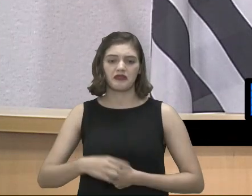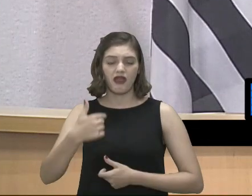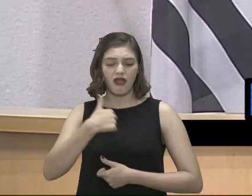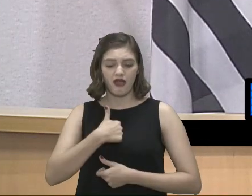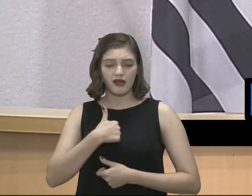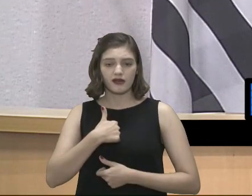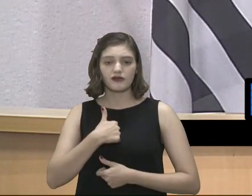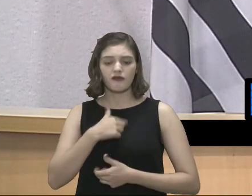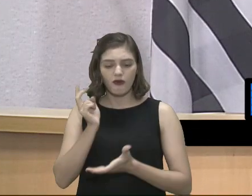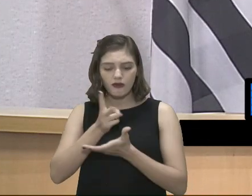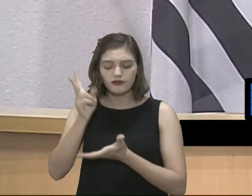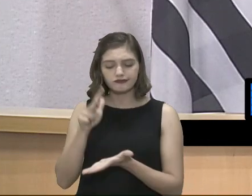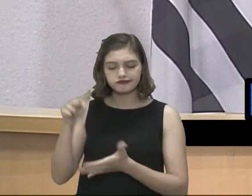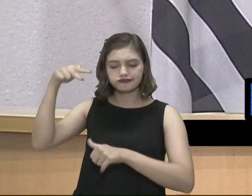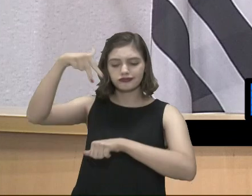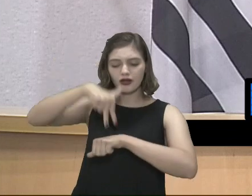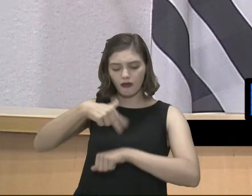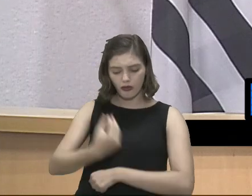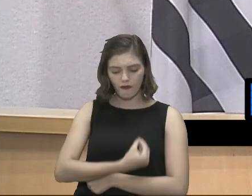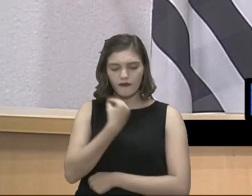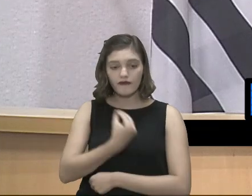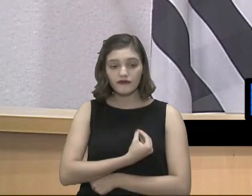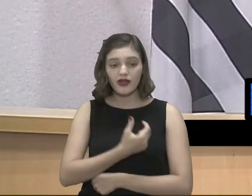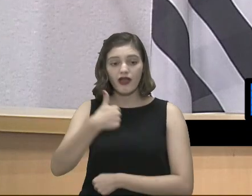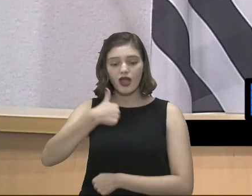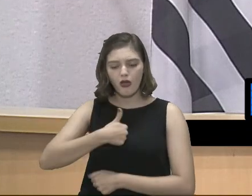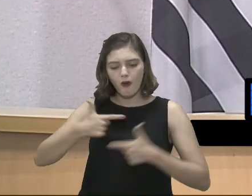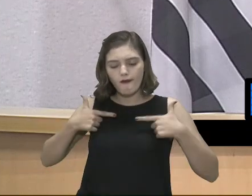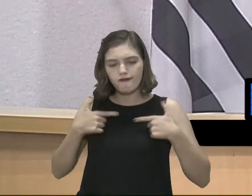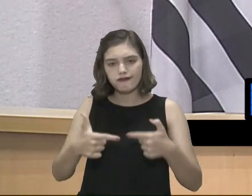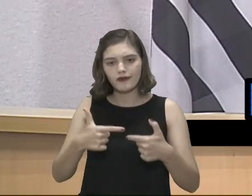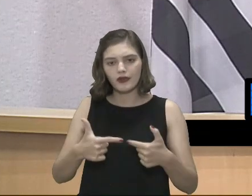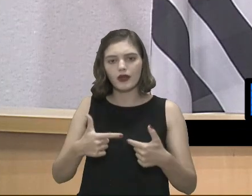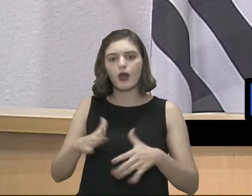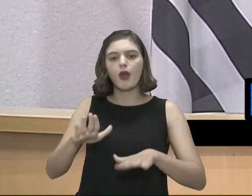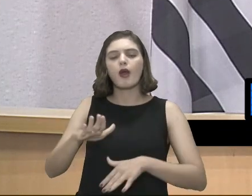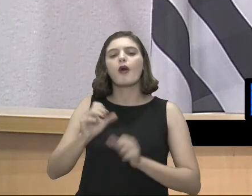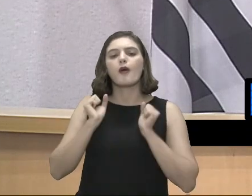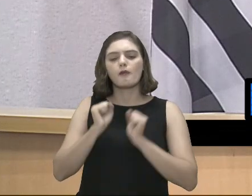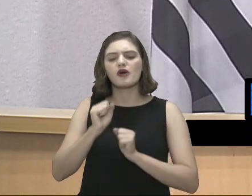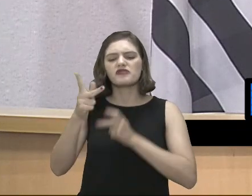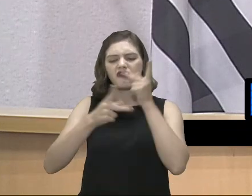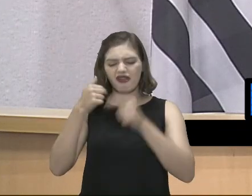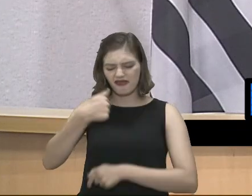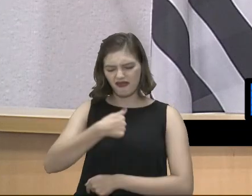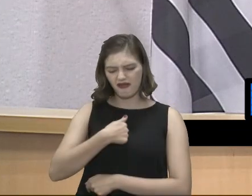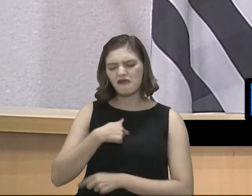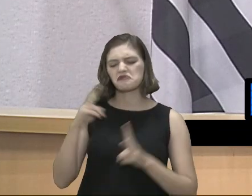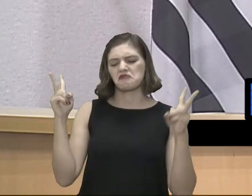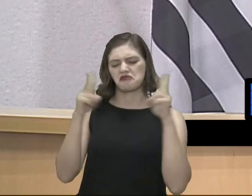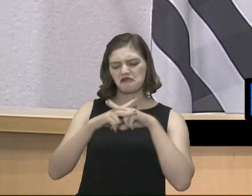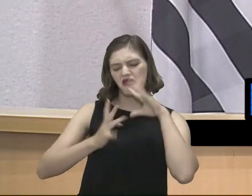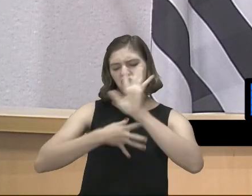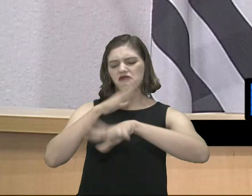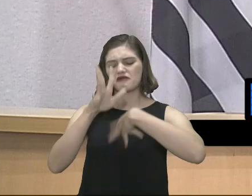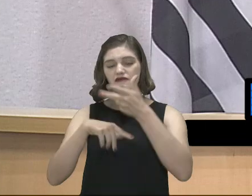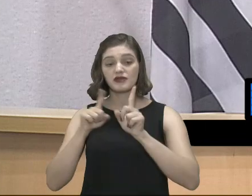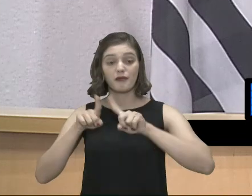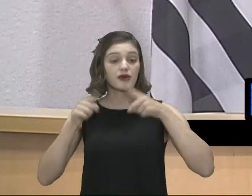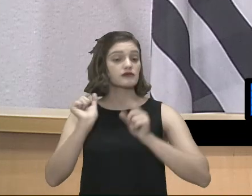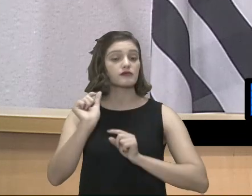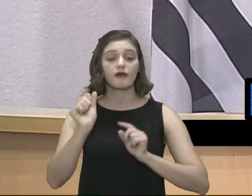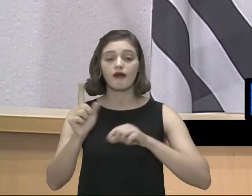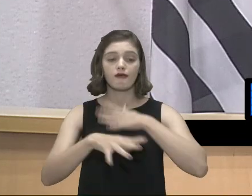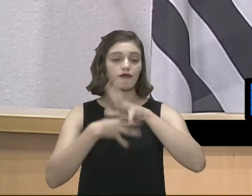morri ainda. Enquanto eu viver, eu tô lutando. Pode me chamar de pessoa briguenta, de confusão, mas não é